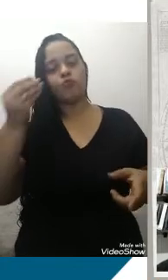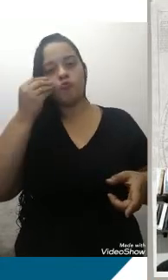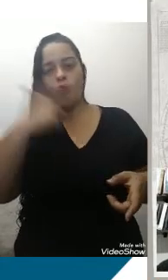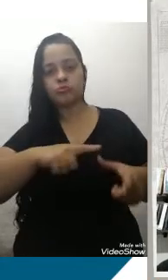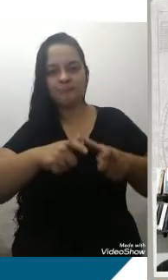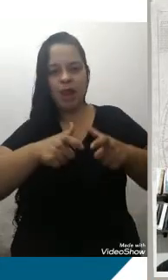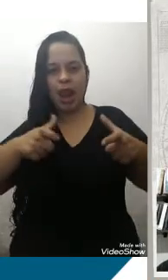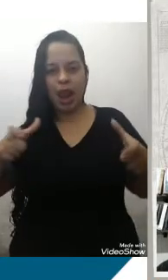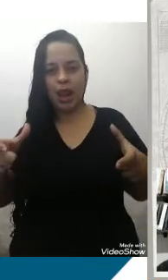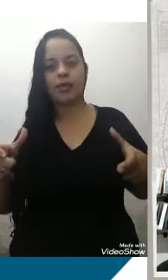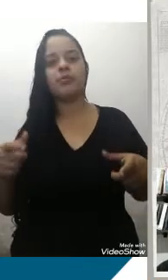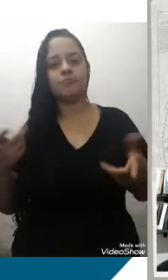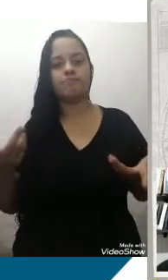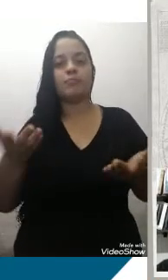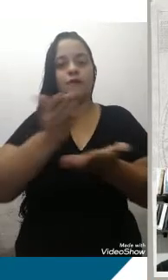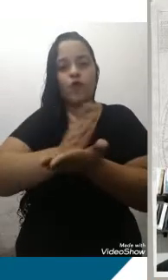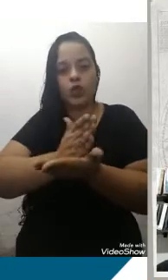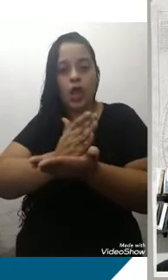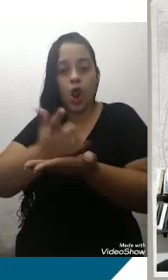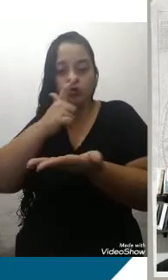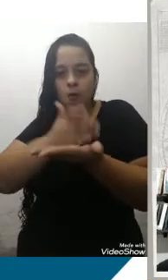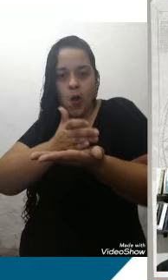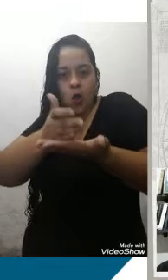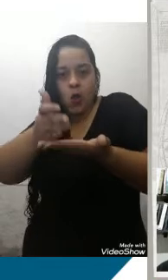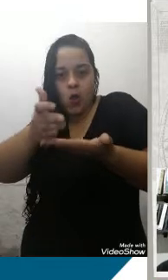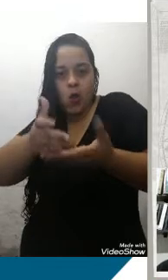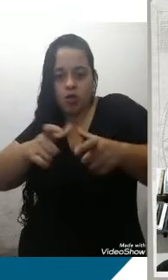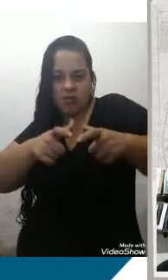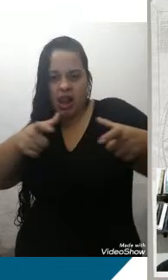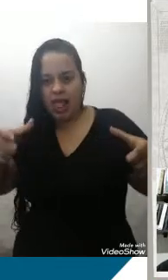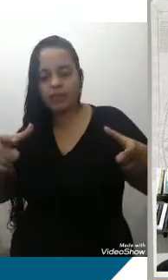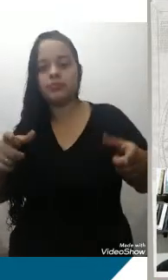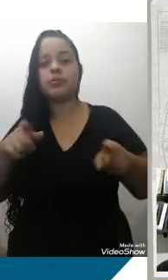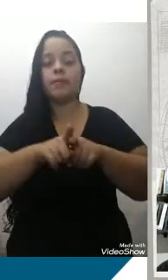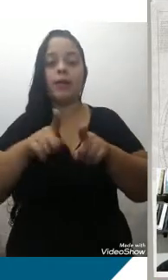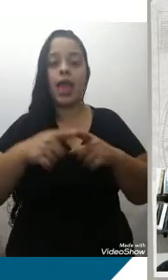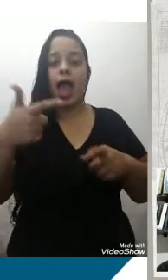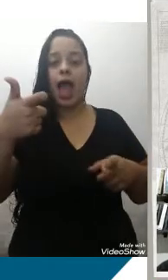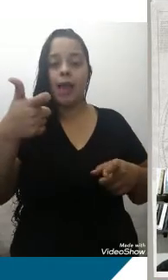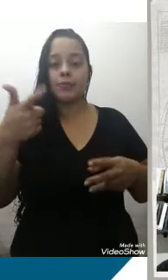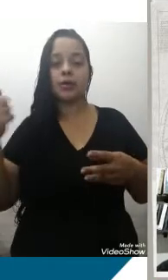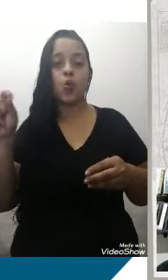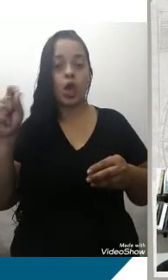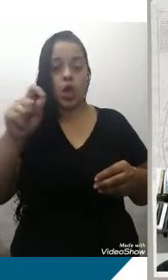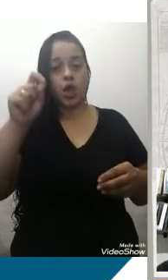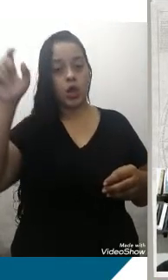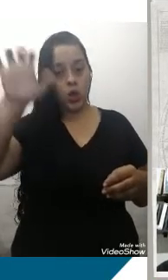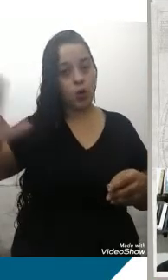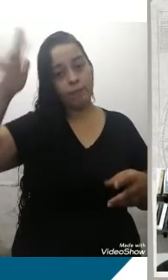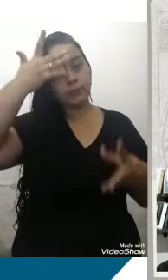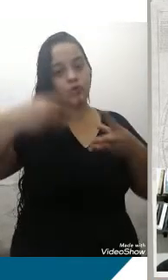alargamento das suas fronteiras e influências, mas através das armas doadas pelos europeus consolidaram